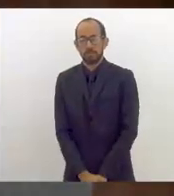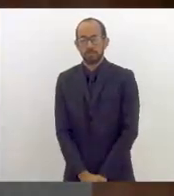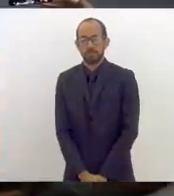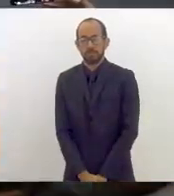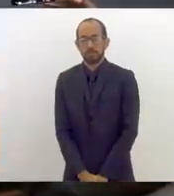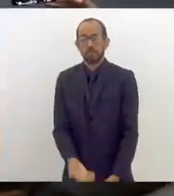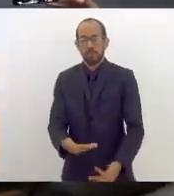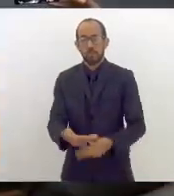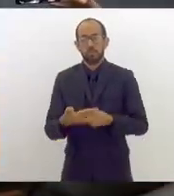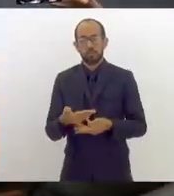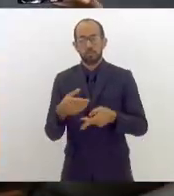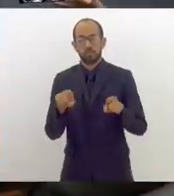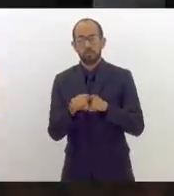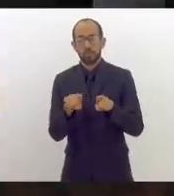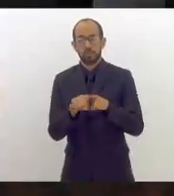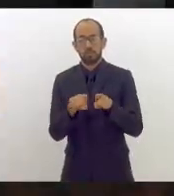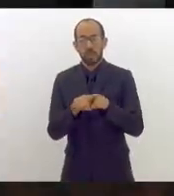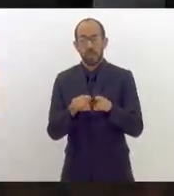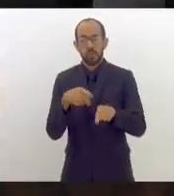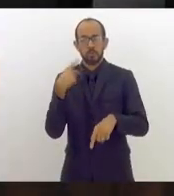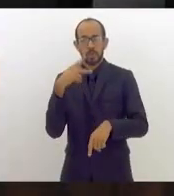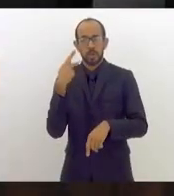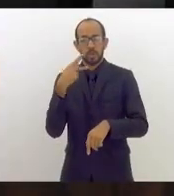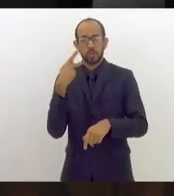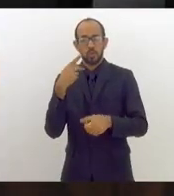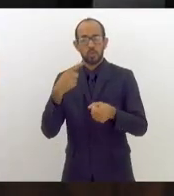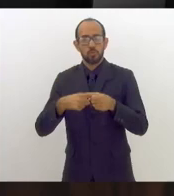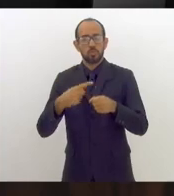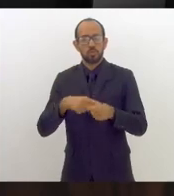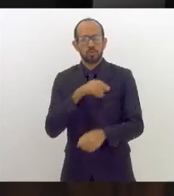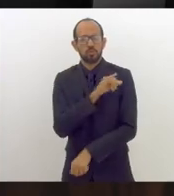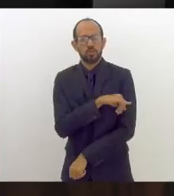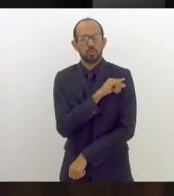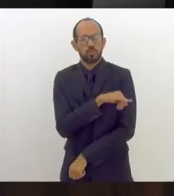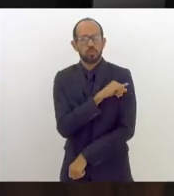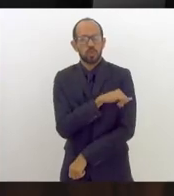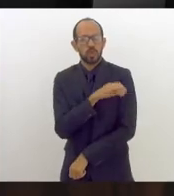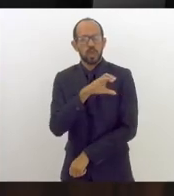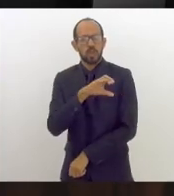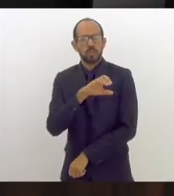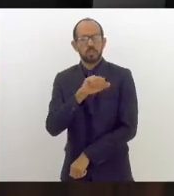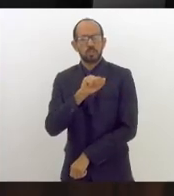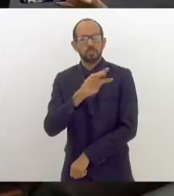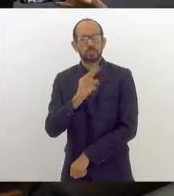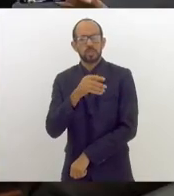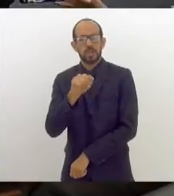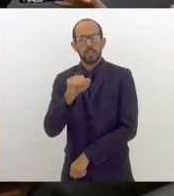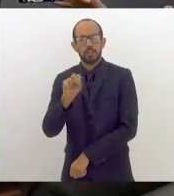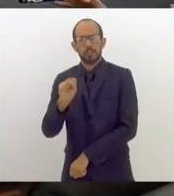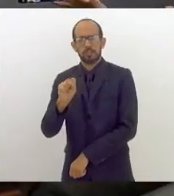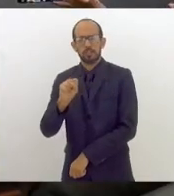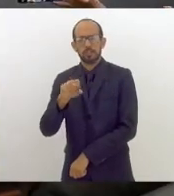e convido o vereador do município do Rio de Janeiro Chagas bola